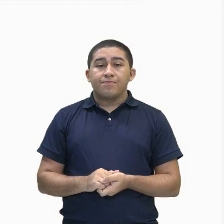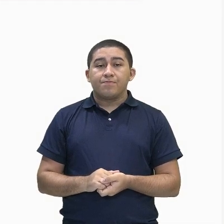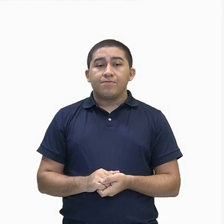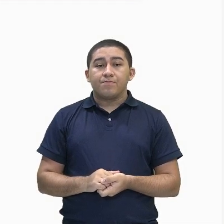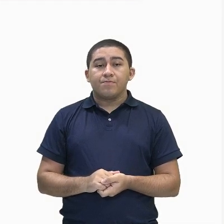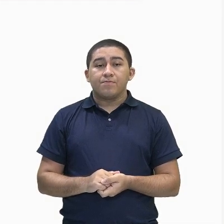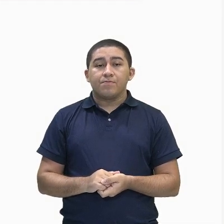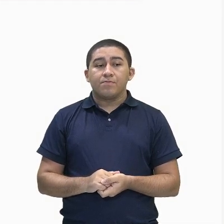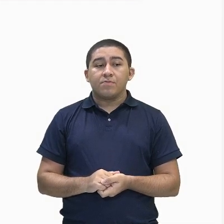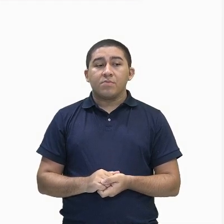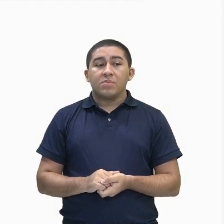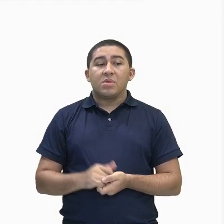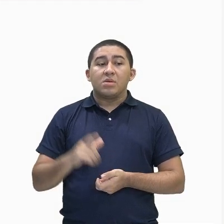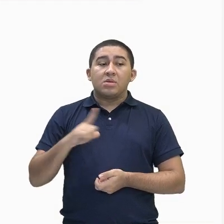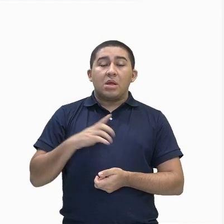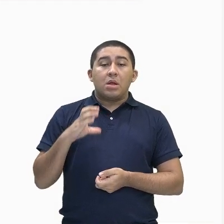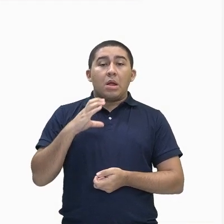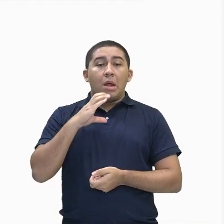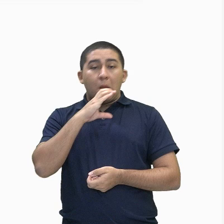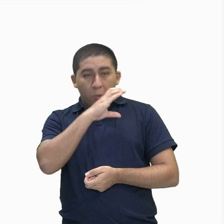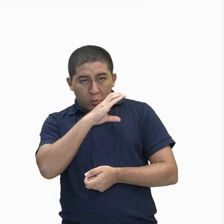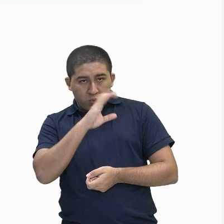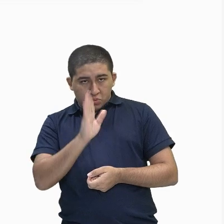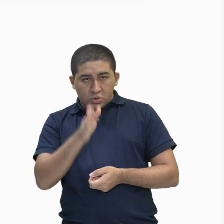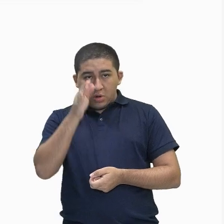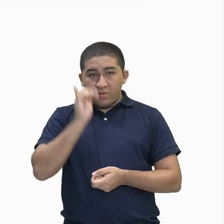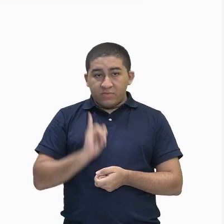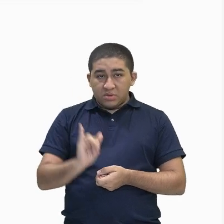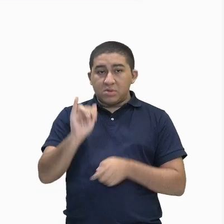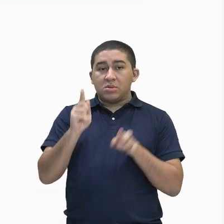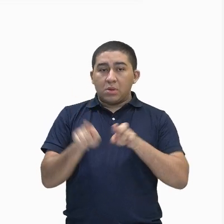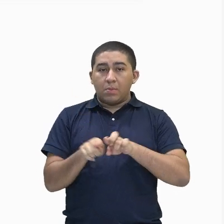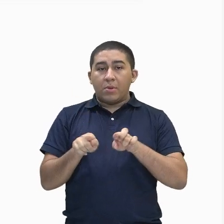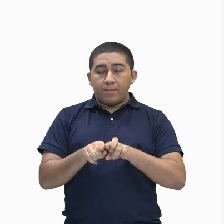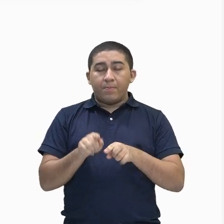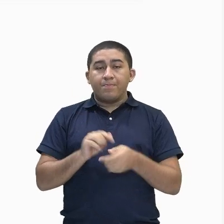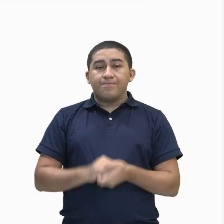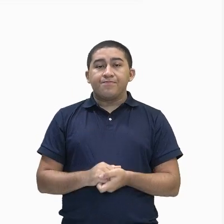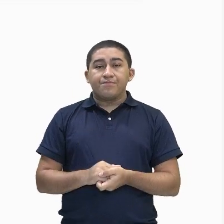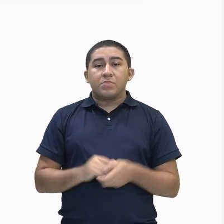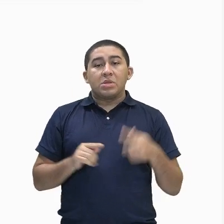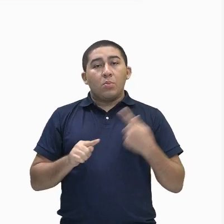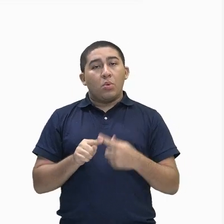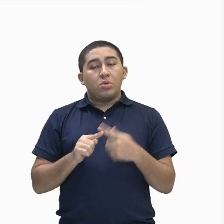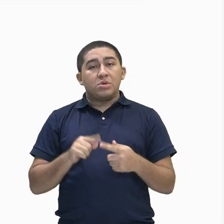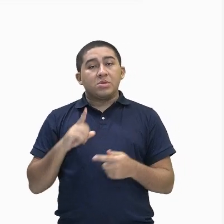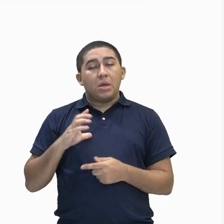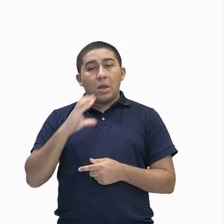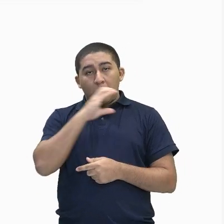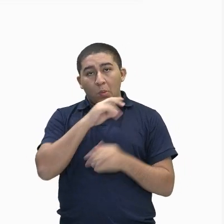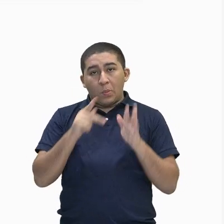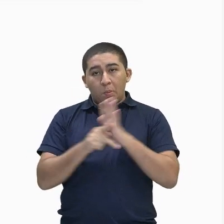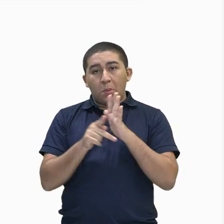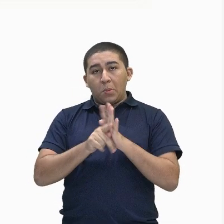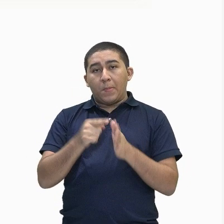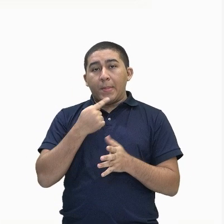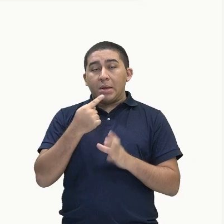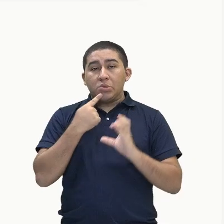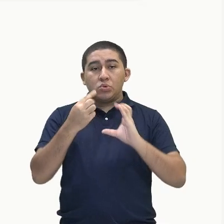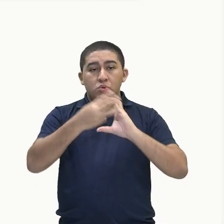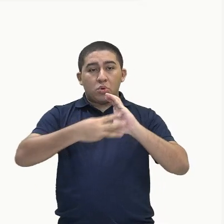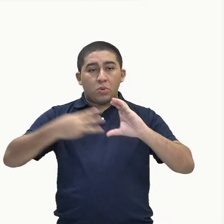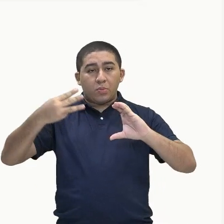elas transportam calor, como eu disse para vocês ainda há pouco, pois elas são aquecidas nas regiões dos trópicos,